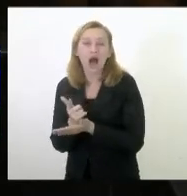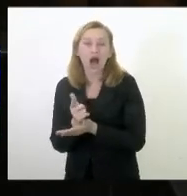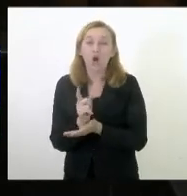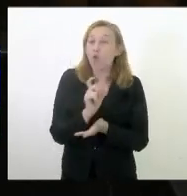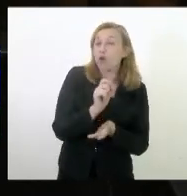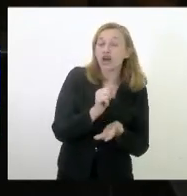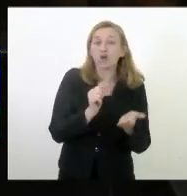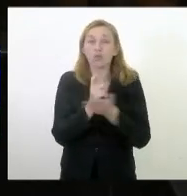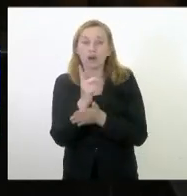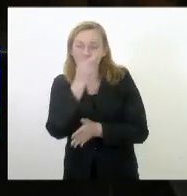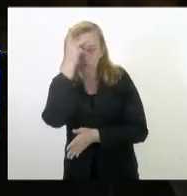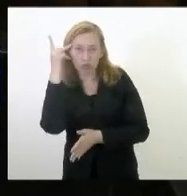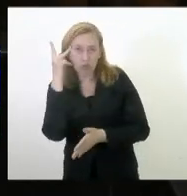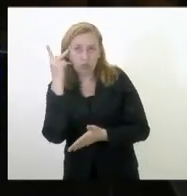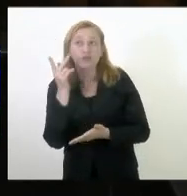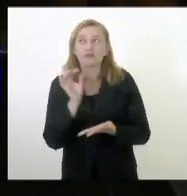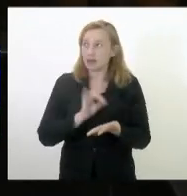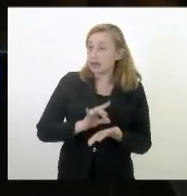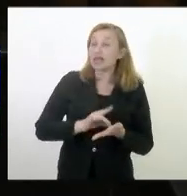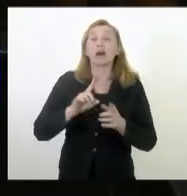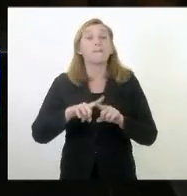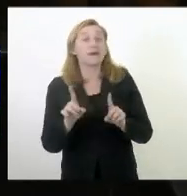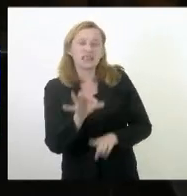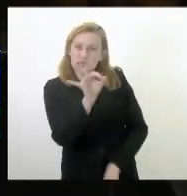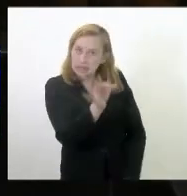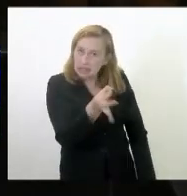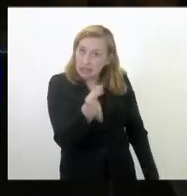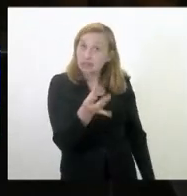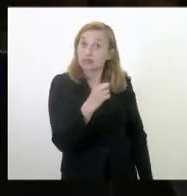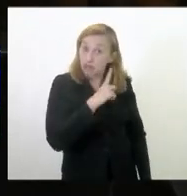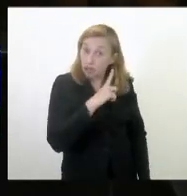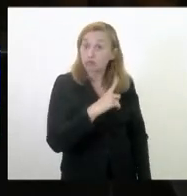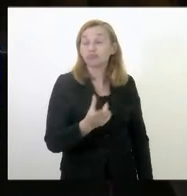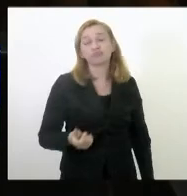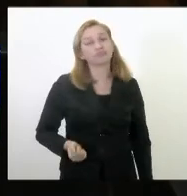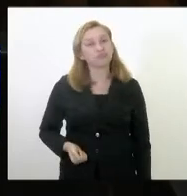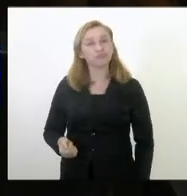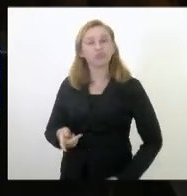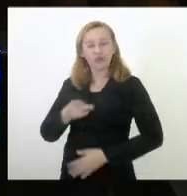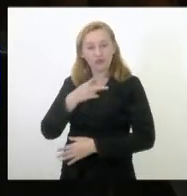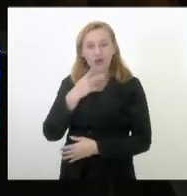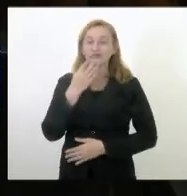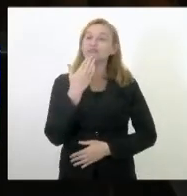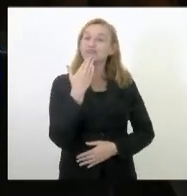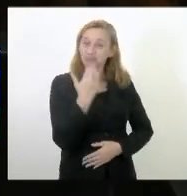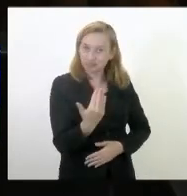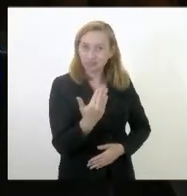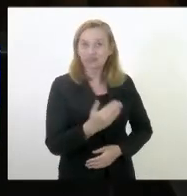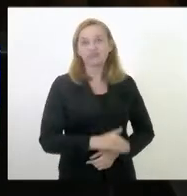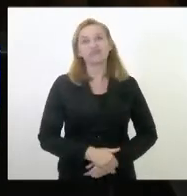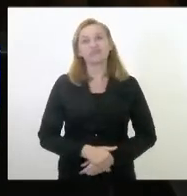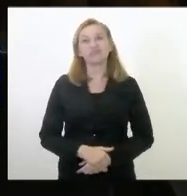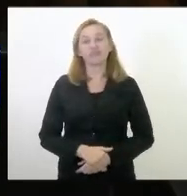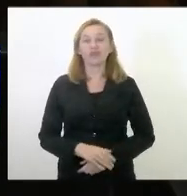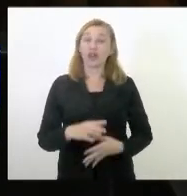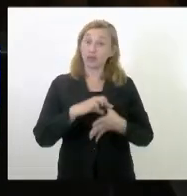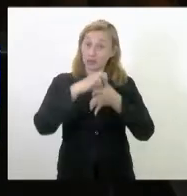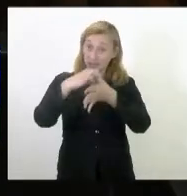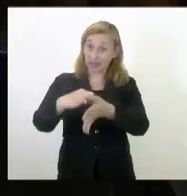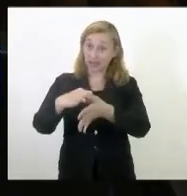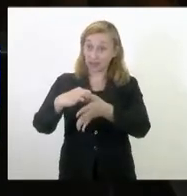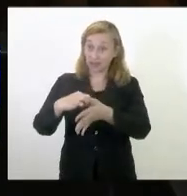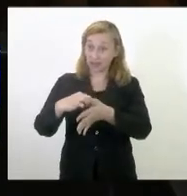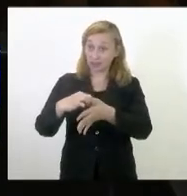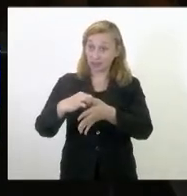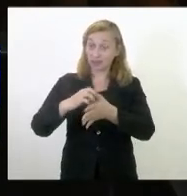que descarimbar. Mas eu tenho certeza, e aí eu faço esse apelo ao líder da bancada do